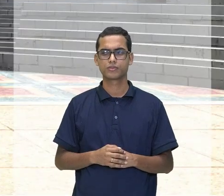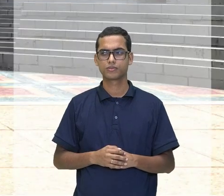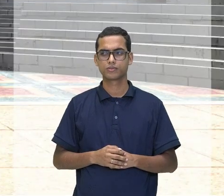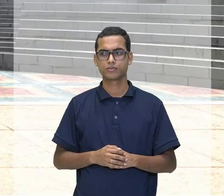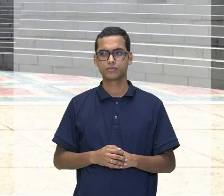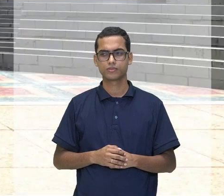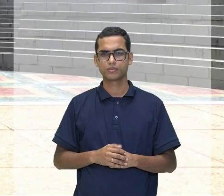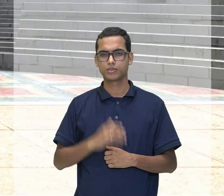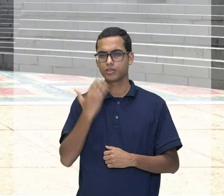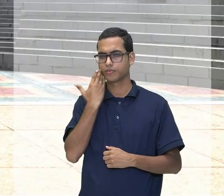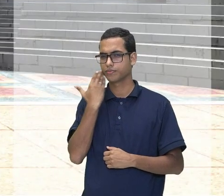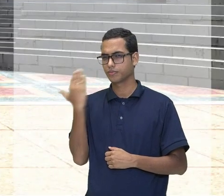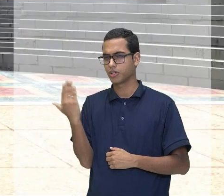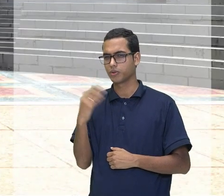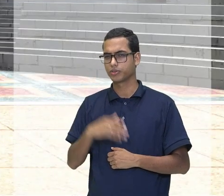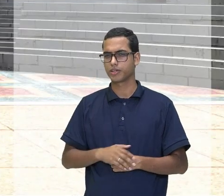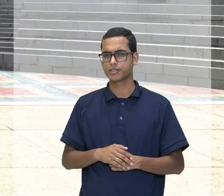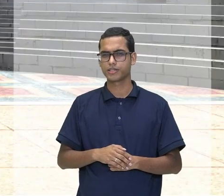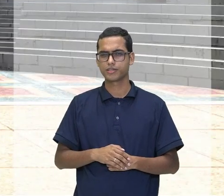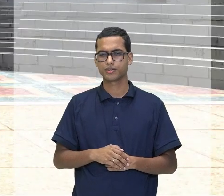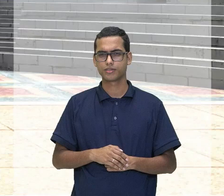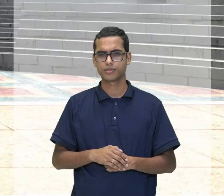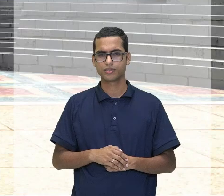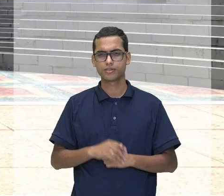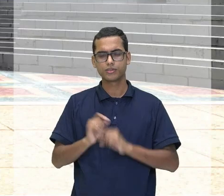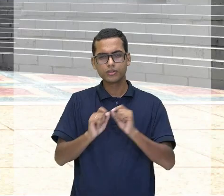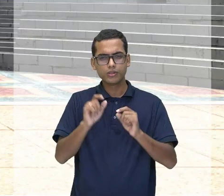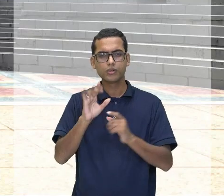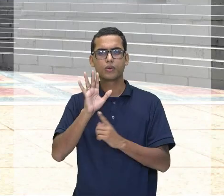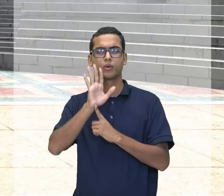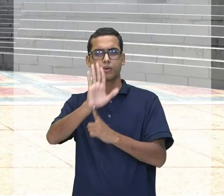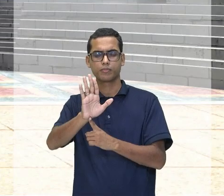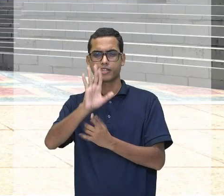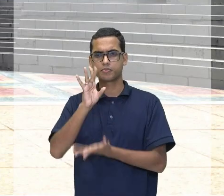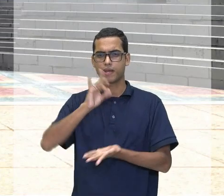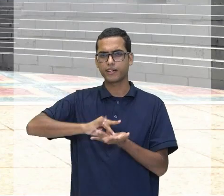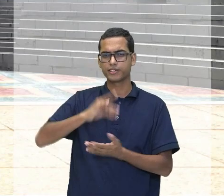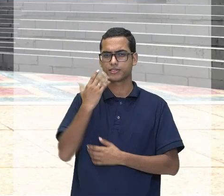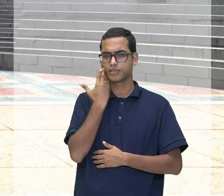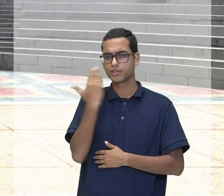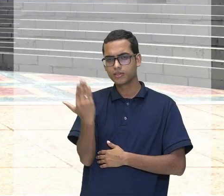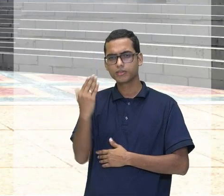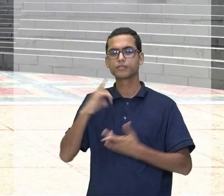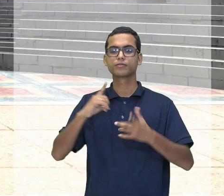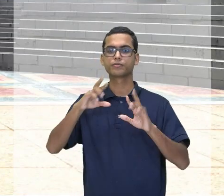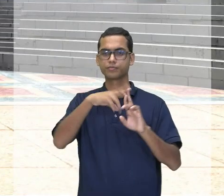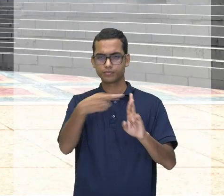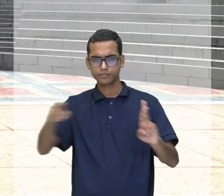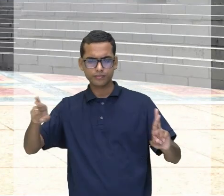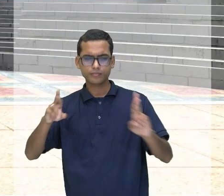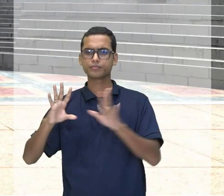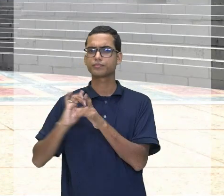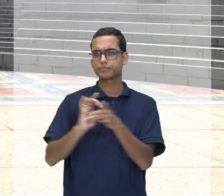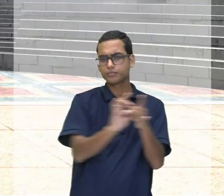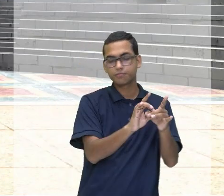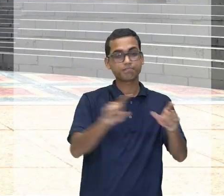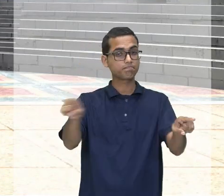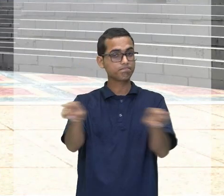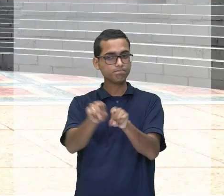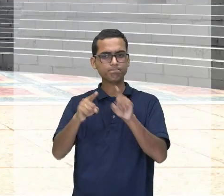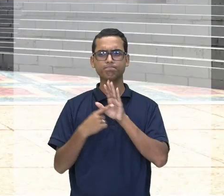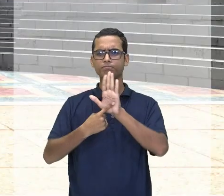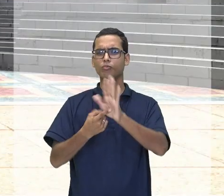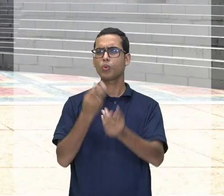ainda produzido, lido e ensinado. Então deixou de ser aí essa questão religiosa, né? E veio